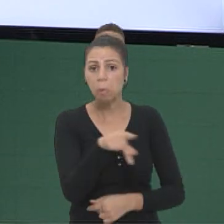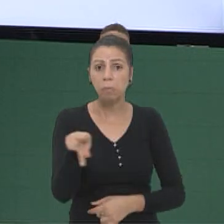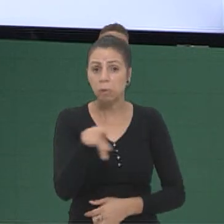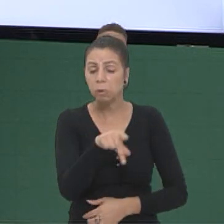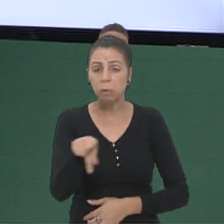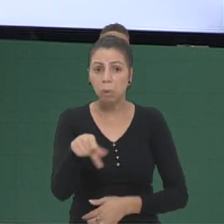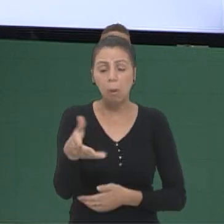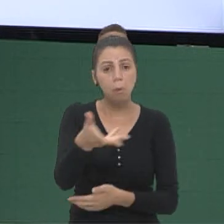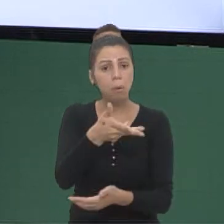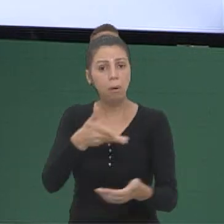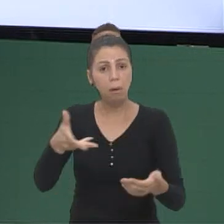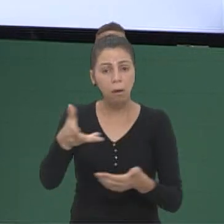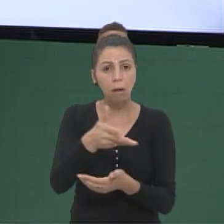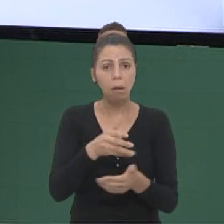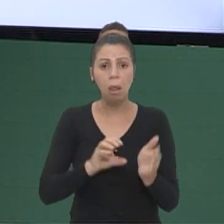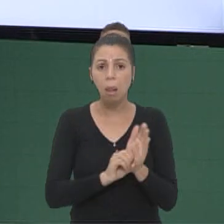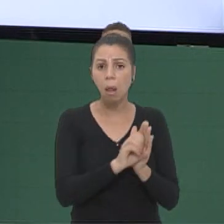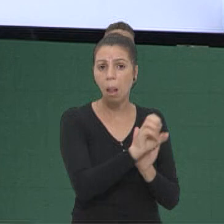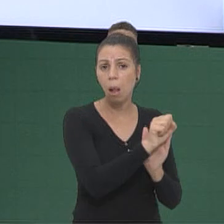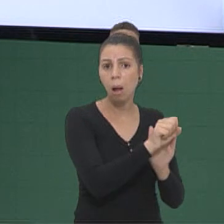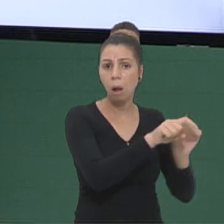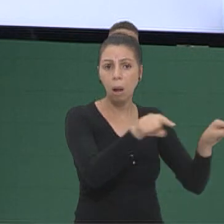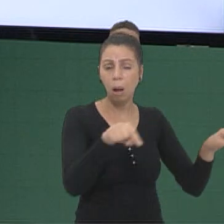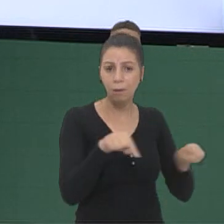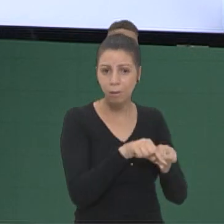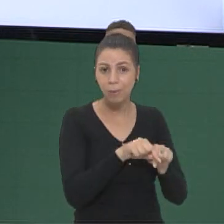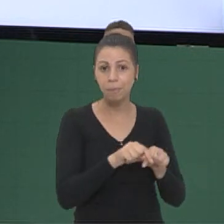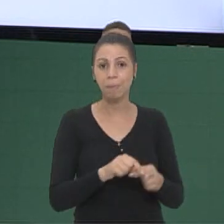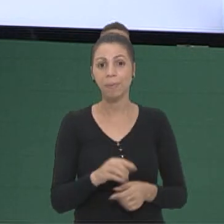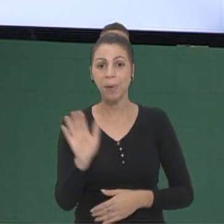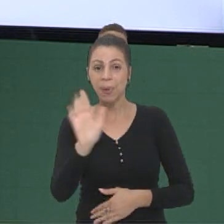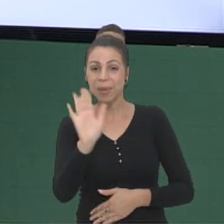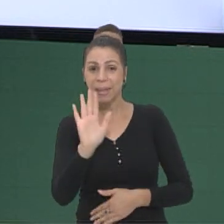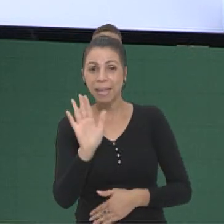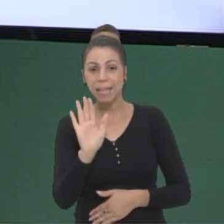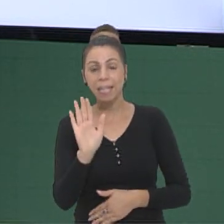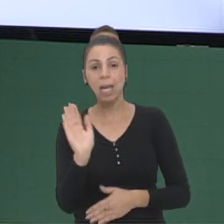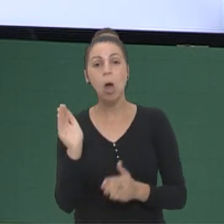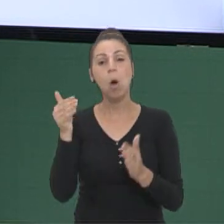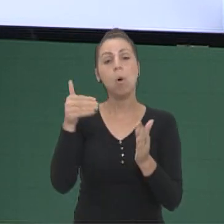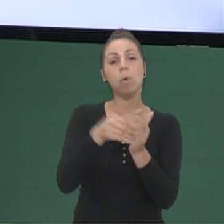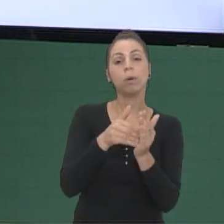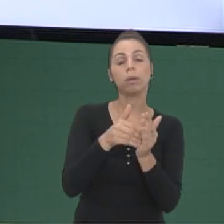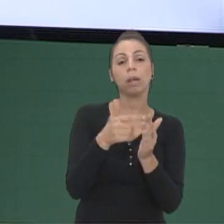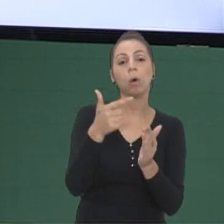plataforma e nos vemos na próxima classe, de acordo? Quédate em tu